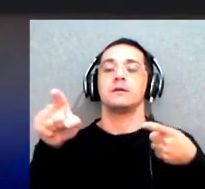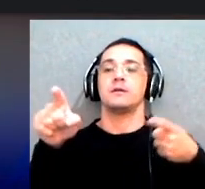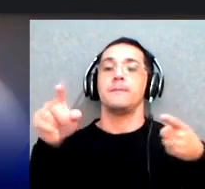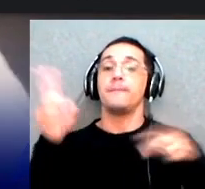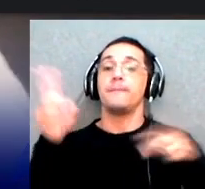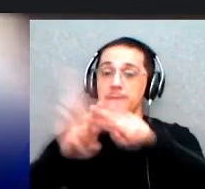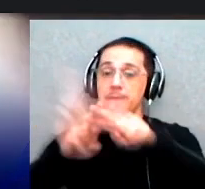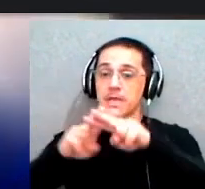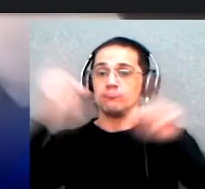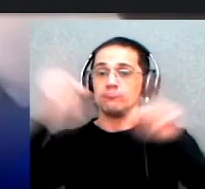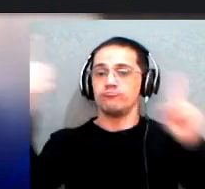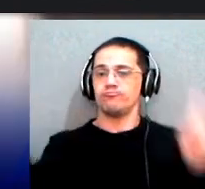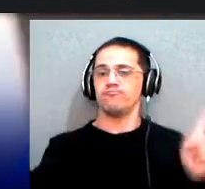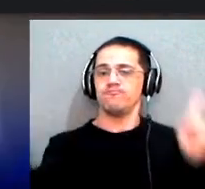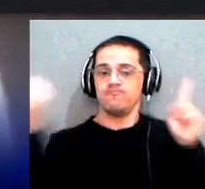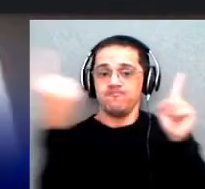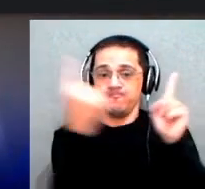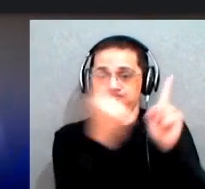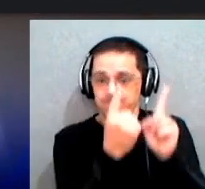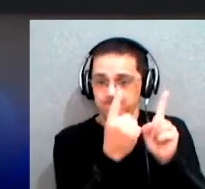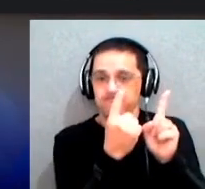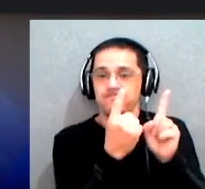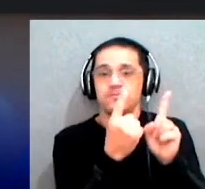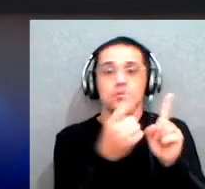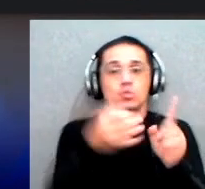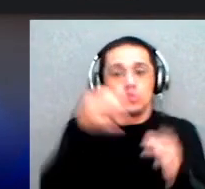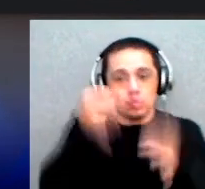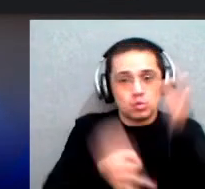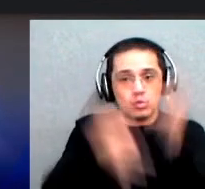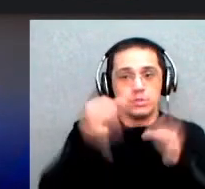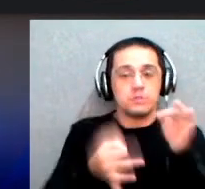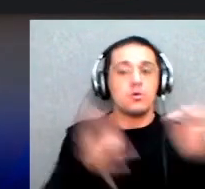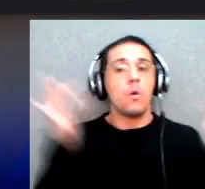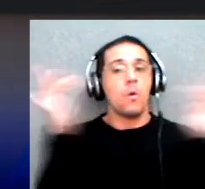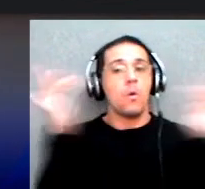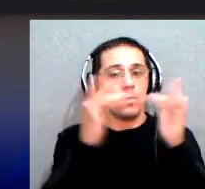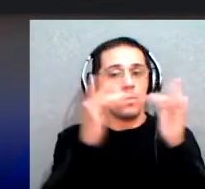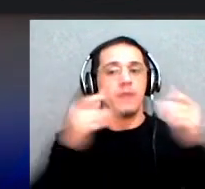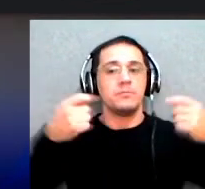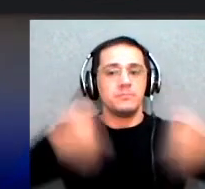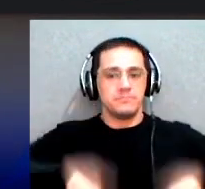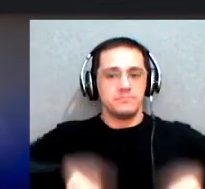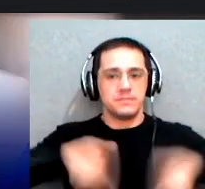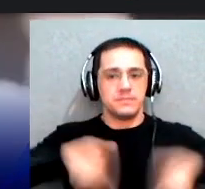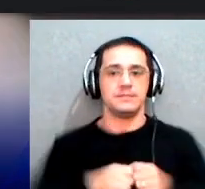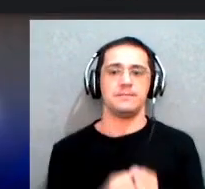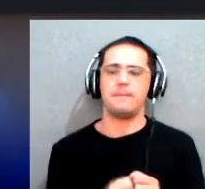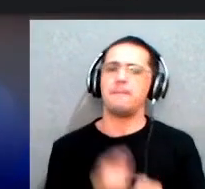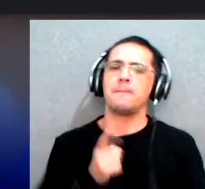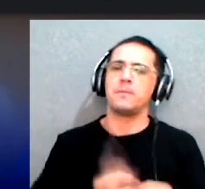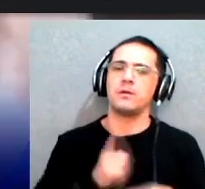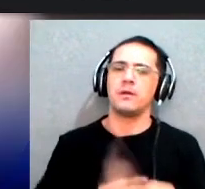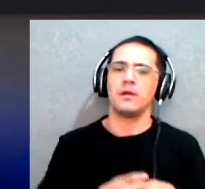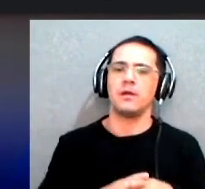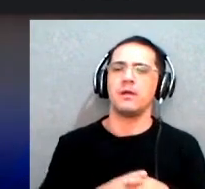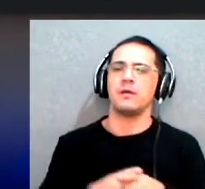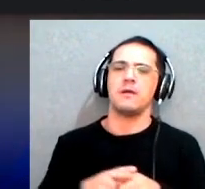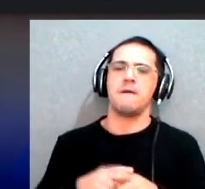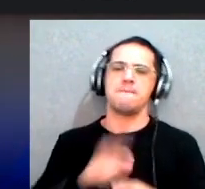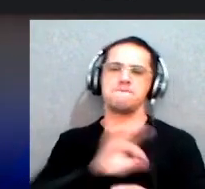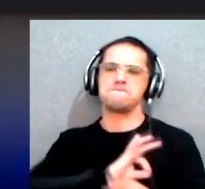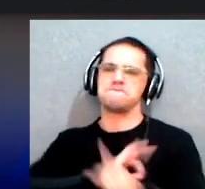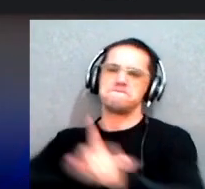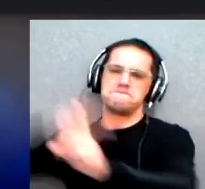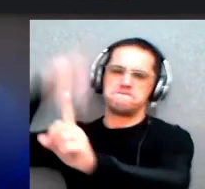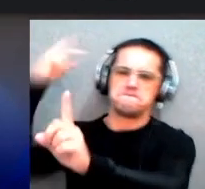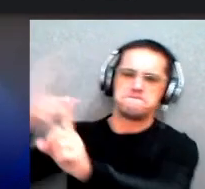na audiência de instrução meses após a prisão, objetivando com isso coibir algumas situações, dentre elas casos de violência policial, inclusive de tortura.